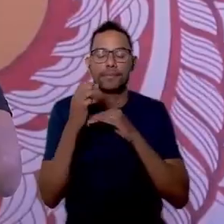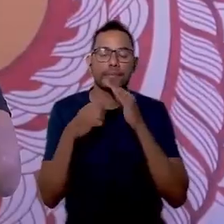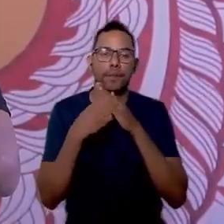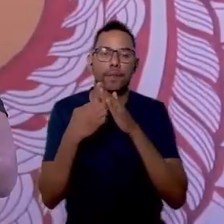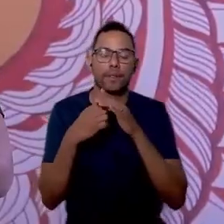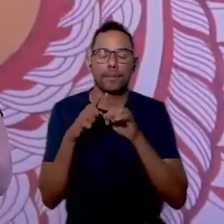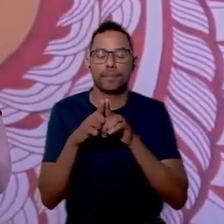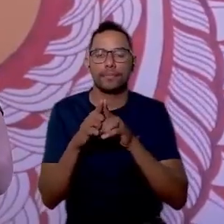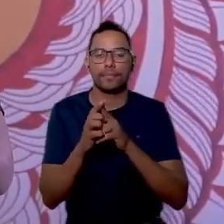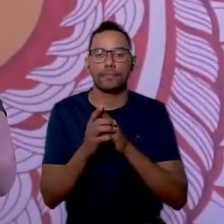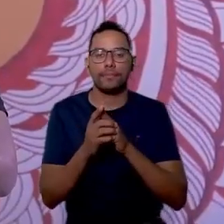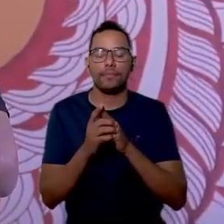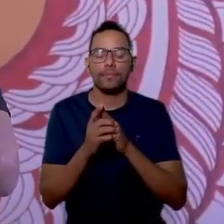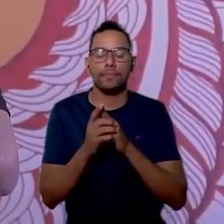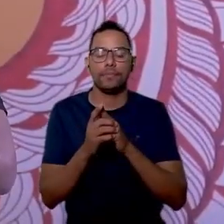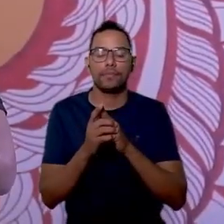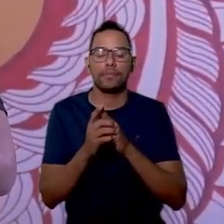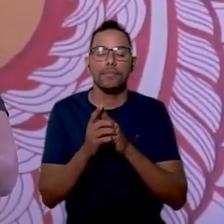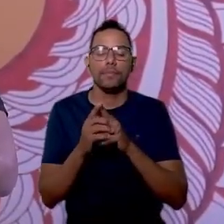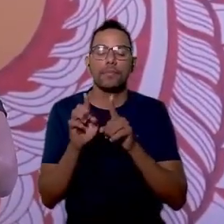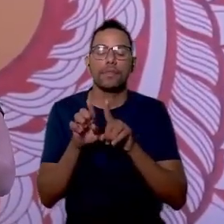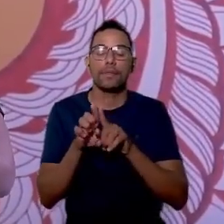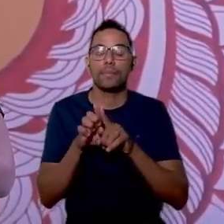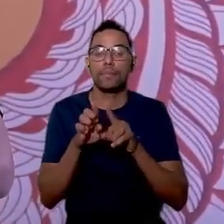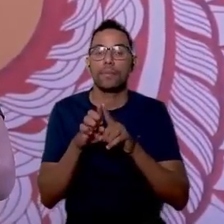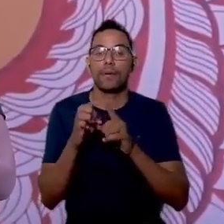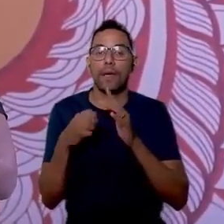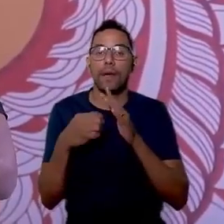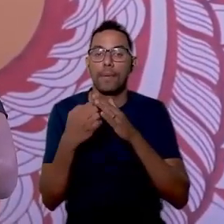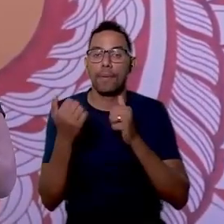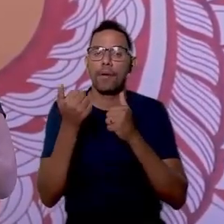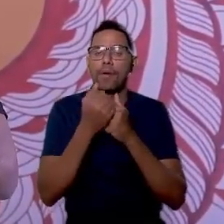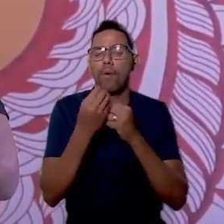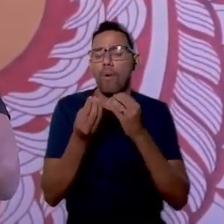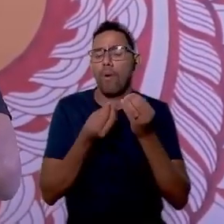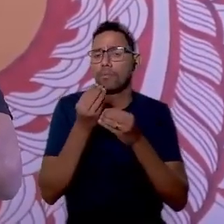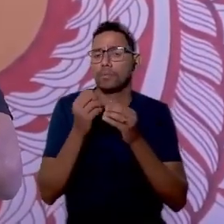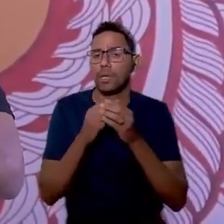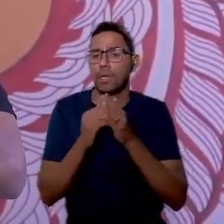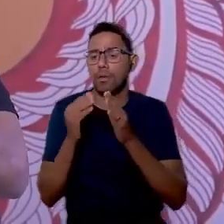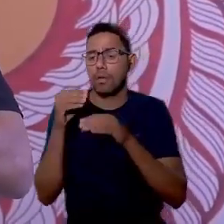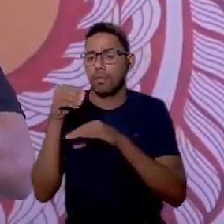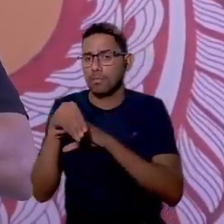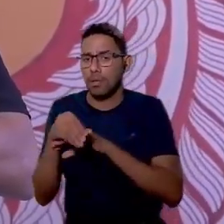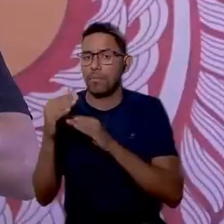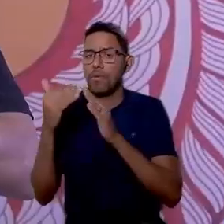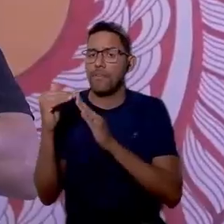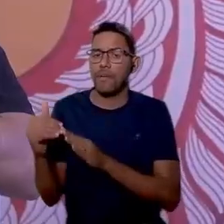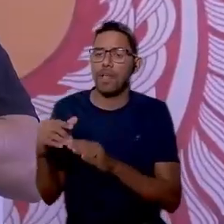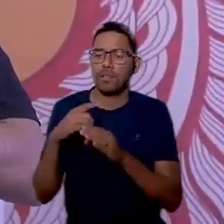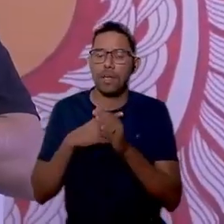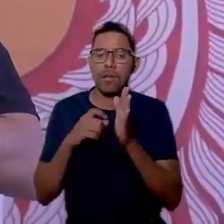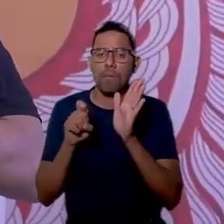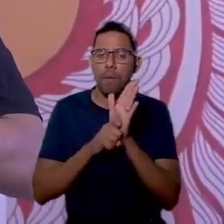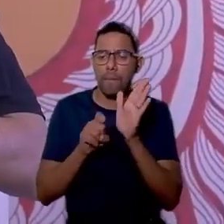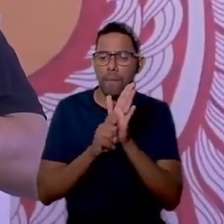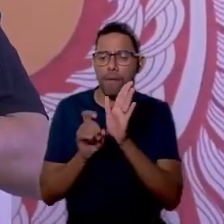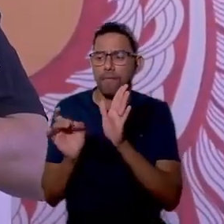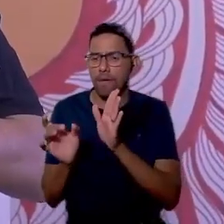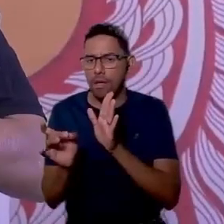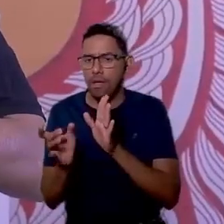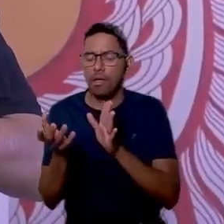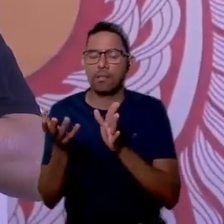porque eles também eram refratários. Mas você vai entrar com favela, a favela tem tem tráfico, tem criminalidade, e a